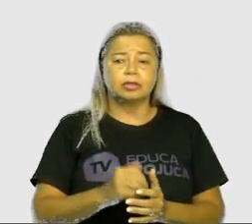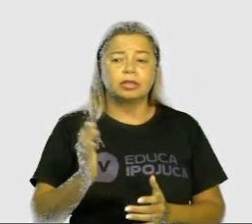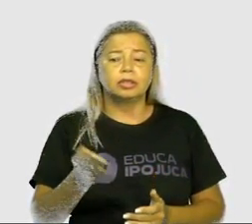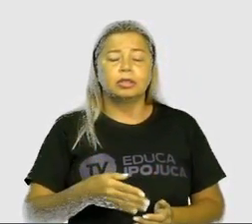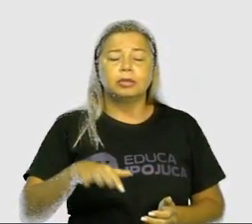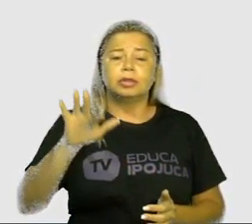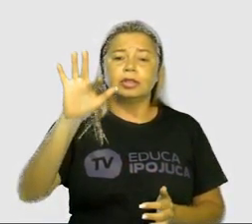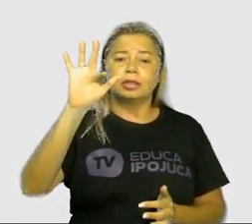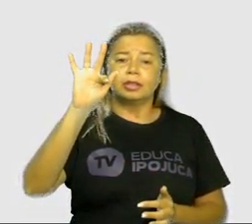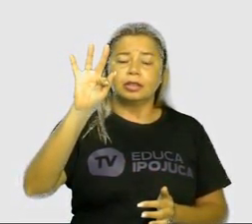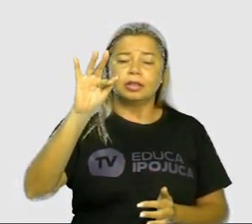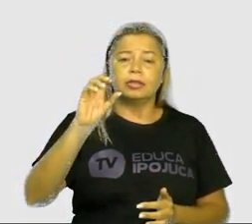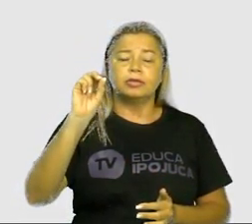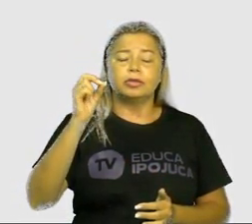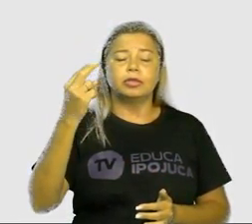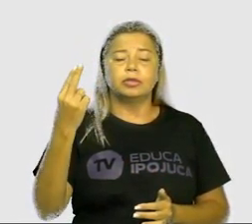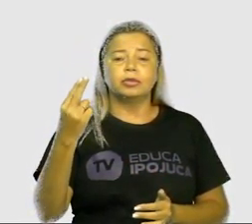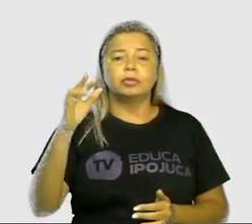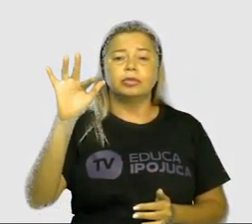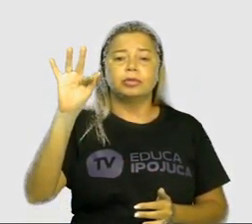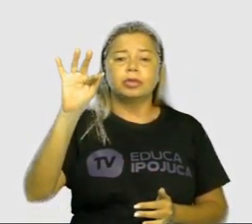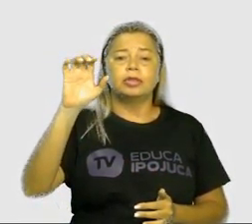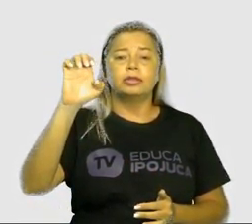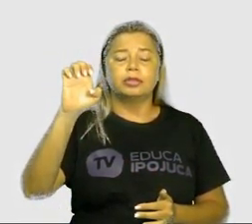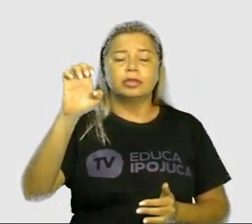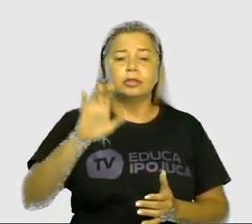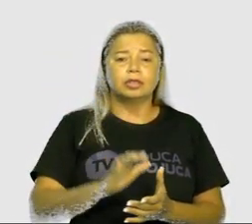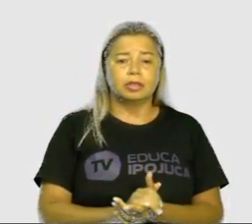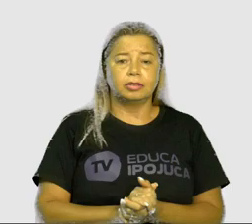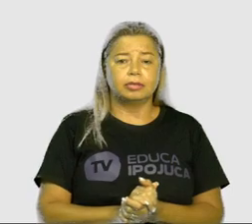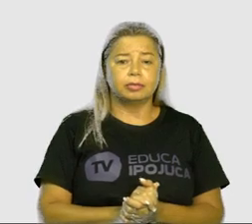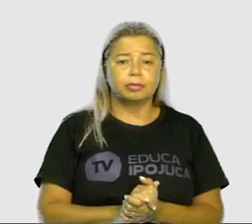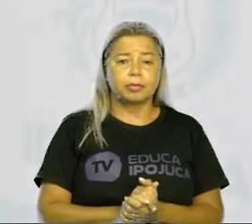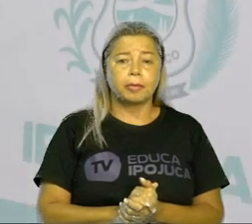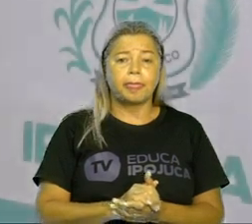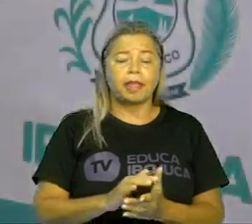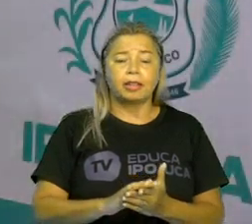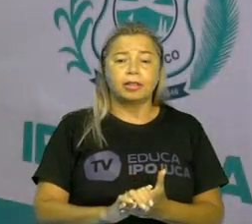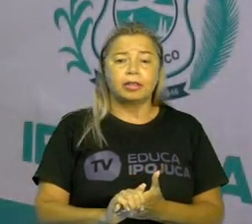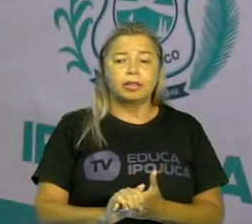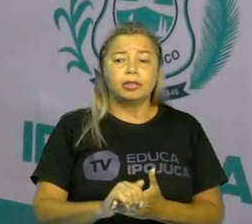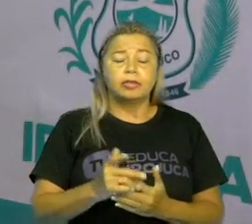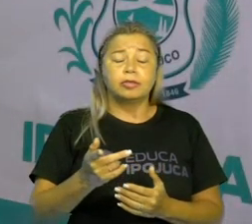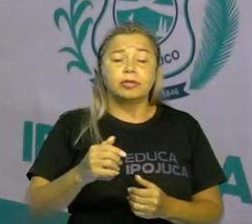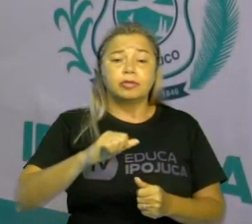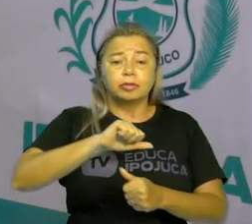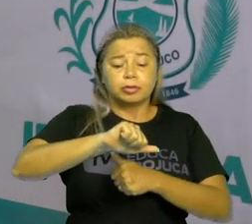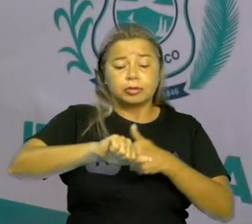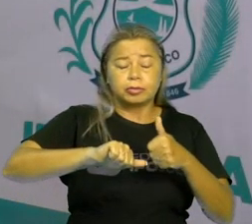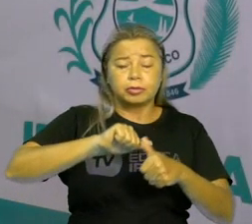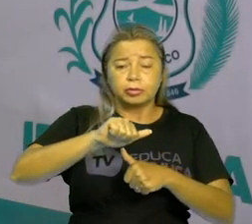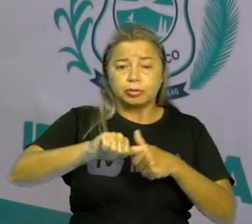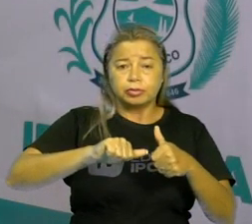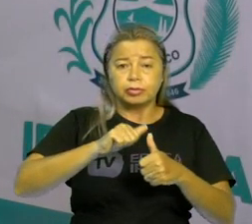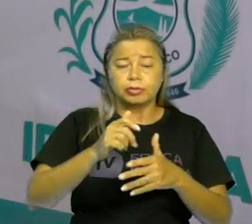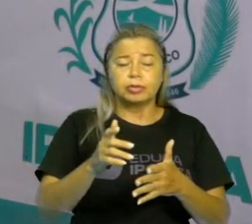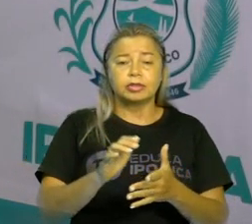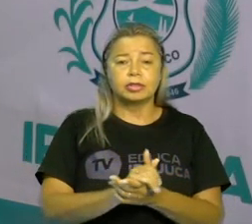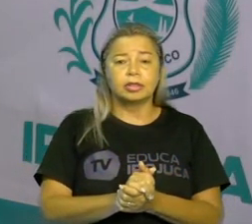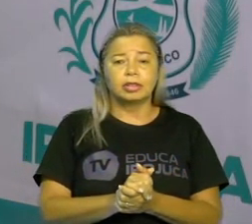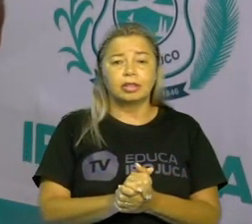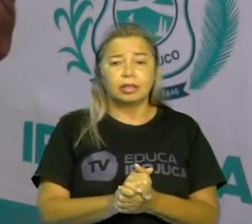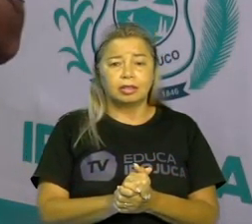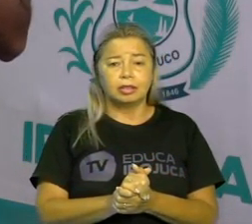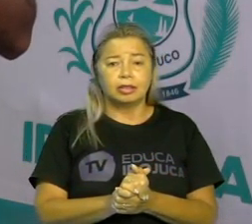ou f e eu vou o que vou tirar o F né ou UEFI e colocar no lugar